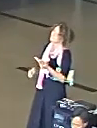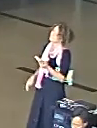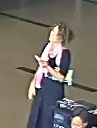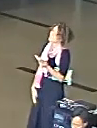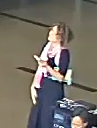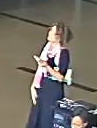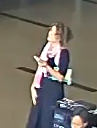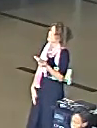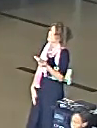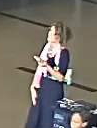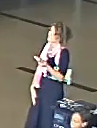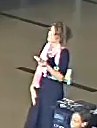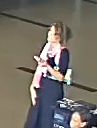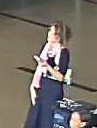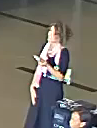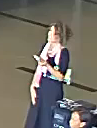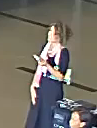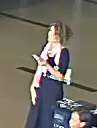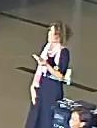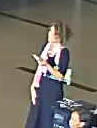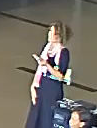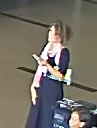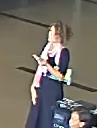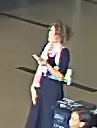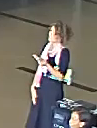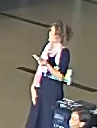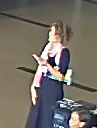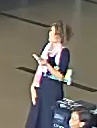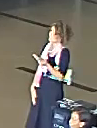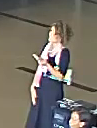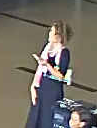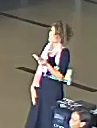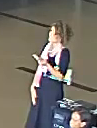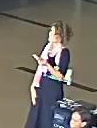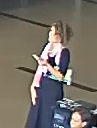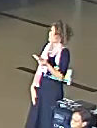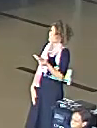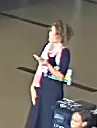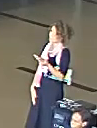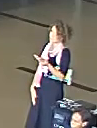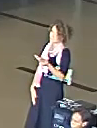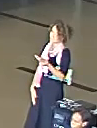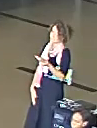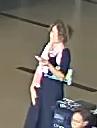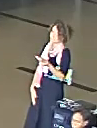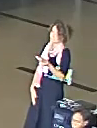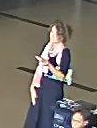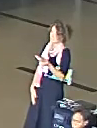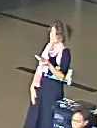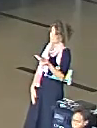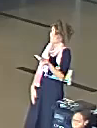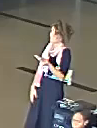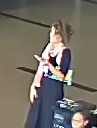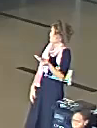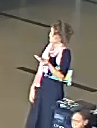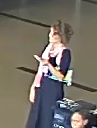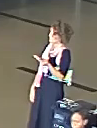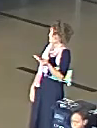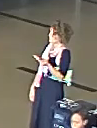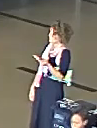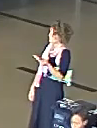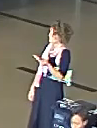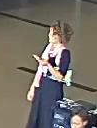Fora Boa tarde meu nome é Welton eu quero agradecer aqui ao